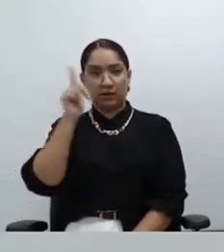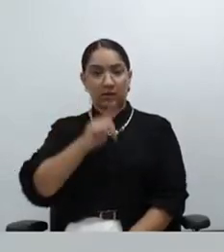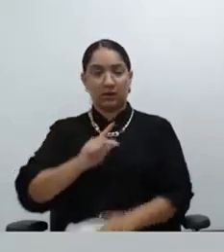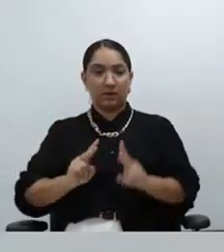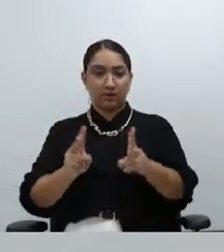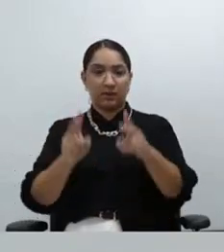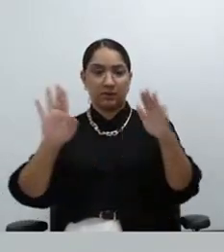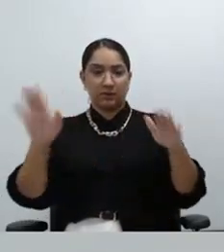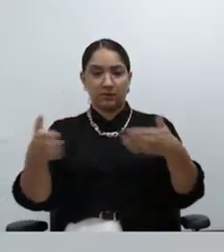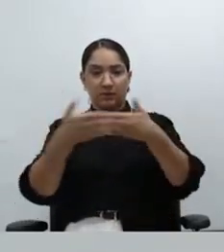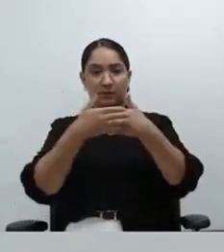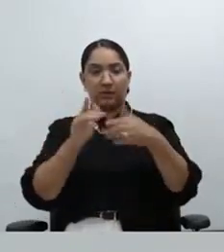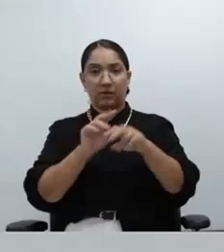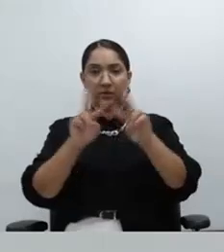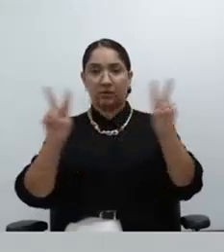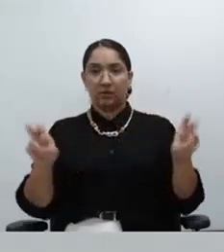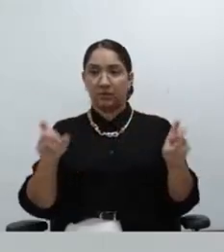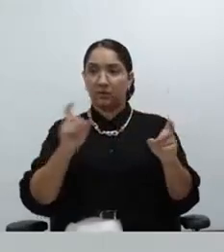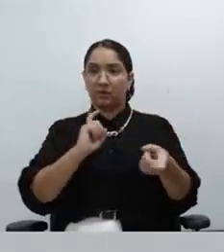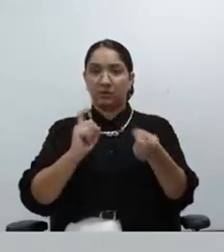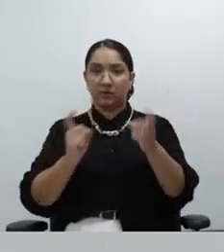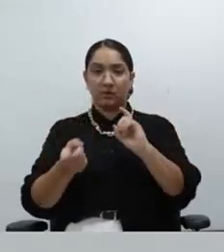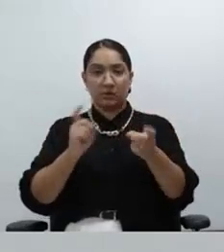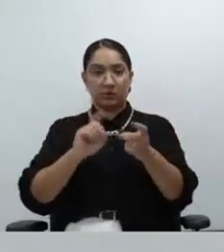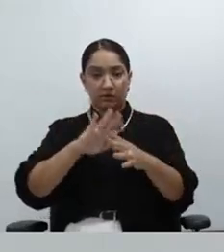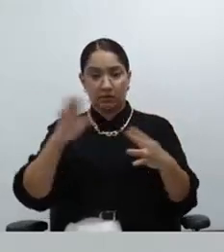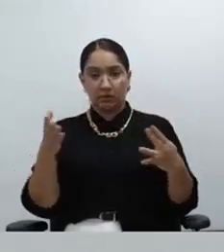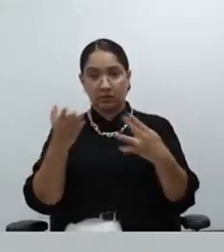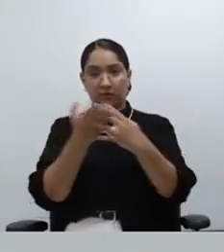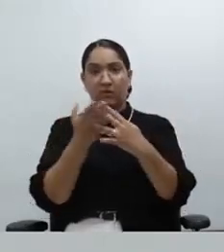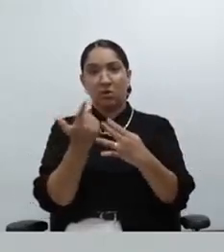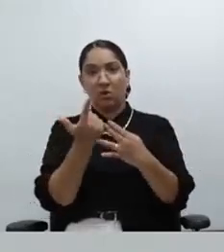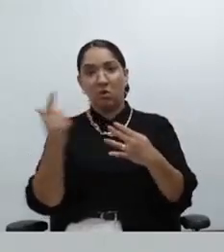momento aberto, nós vamos ter que interromper a sessão para envio